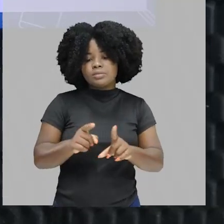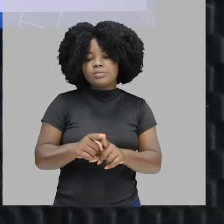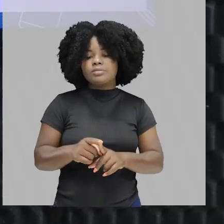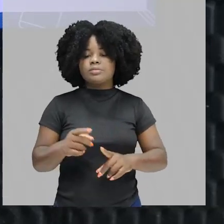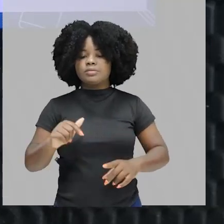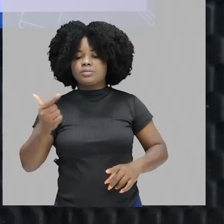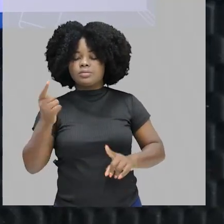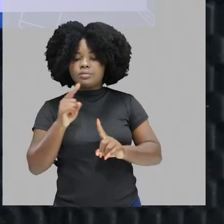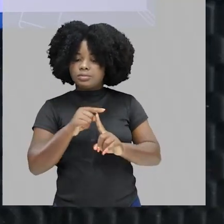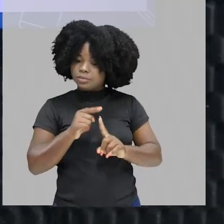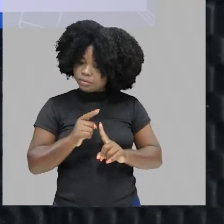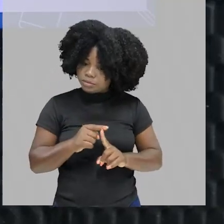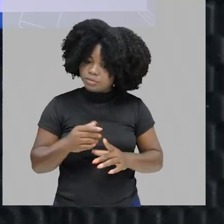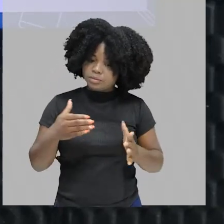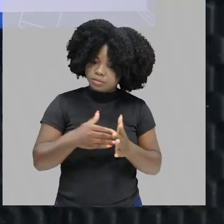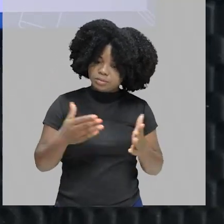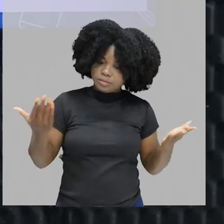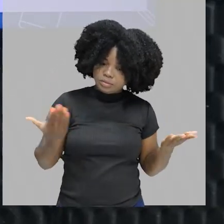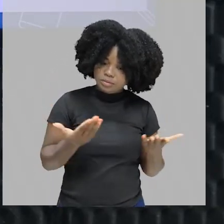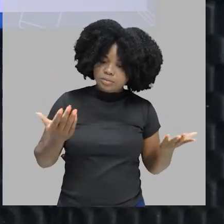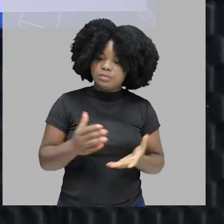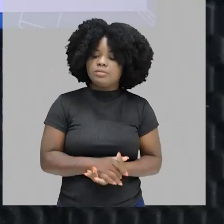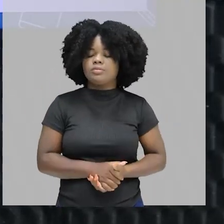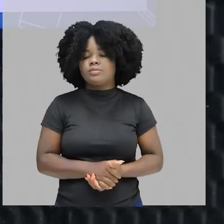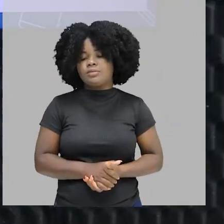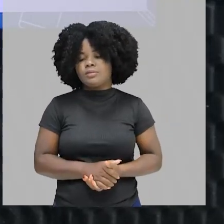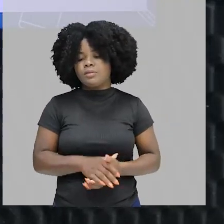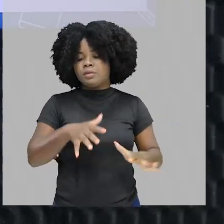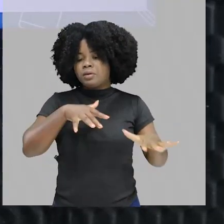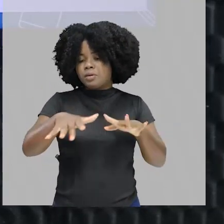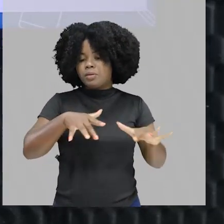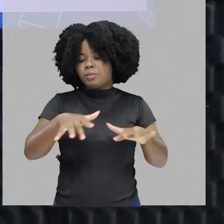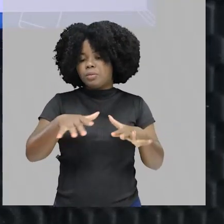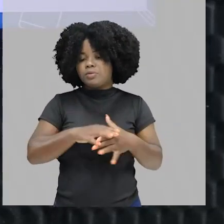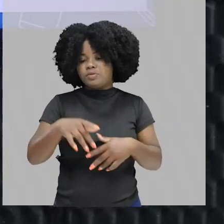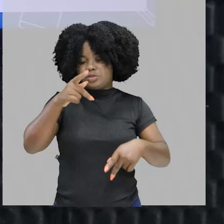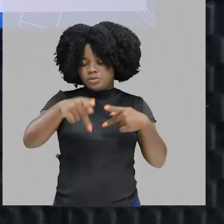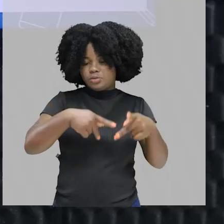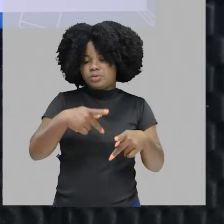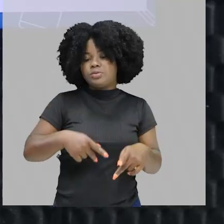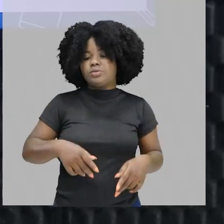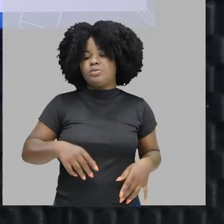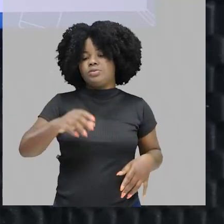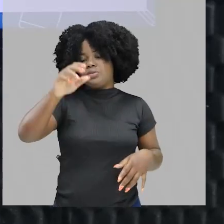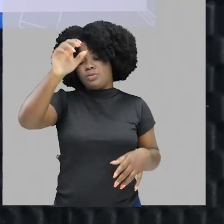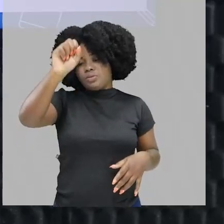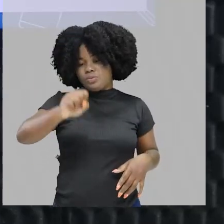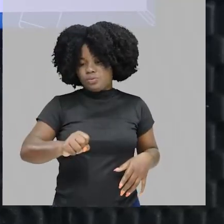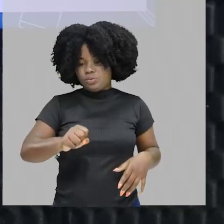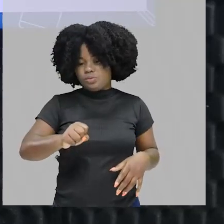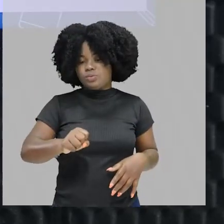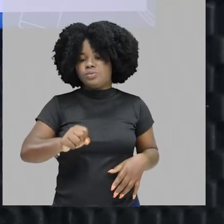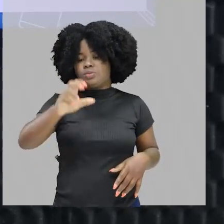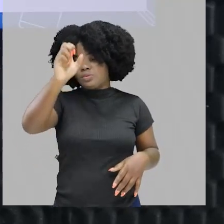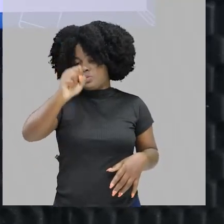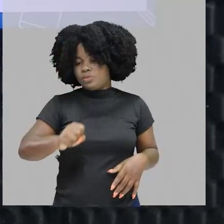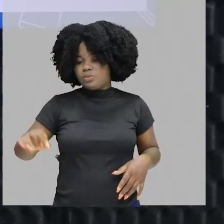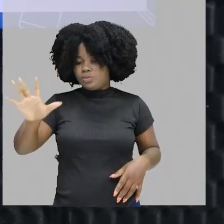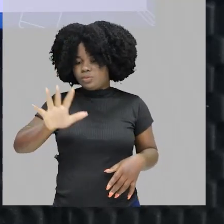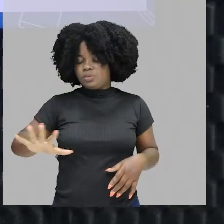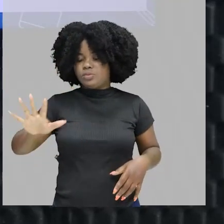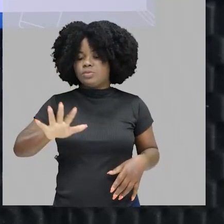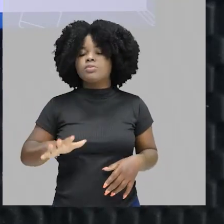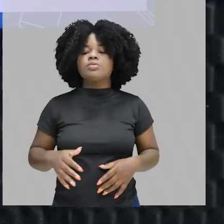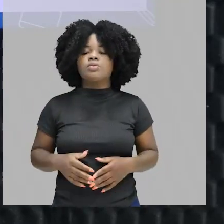presente, inclusive até hoje, tá? Vai ser o movimento migratório de pessoas do sul e do sudeste, tá? Em direção